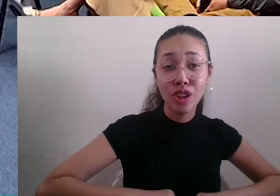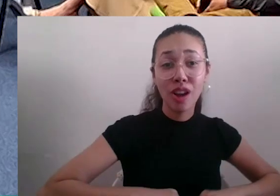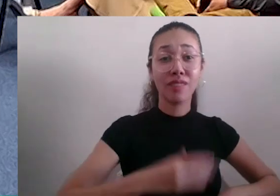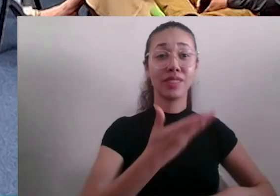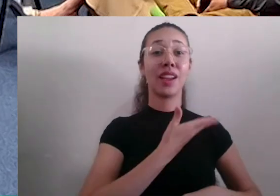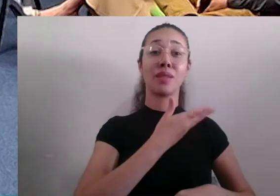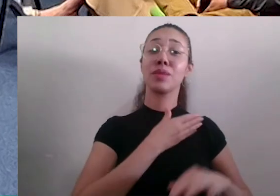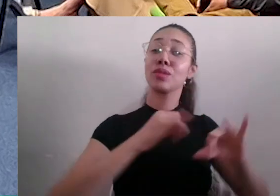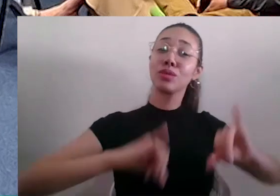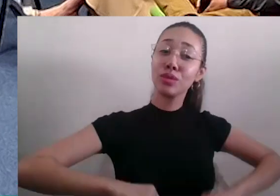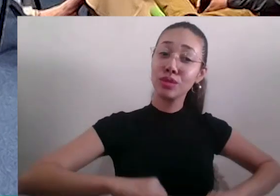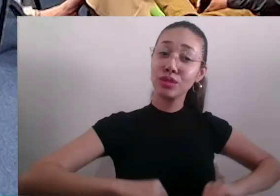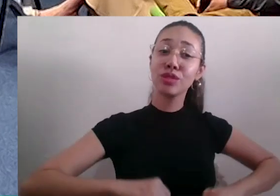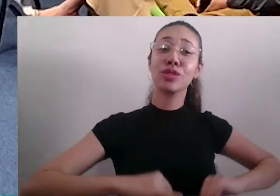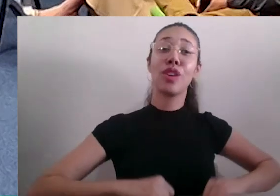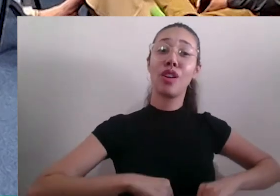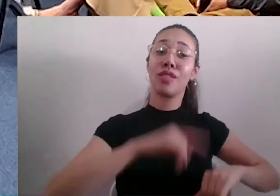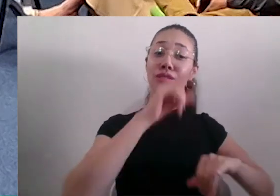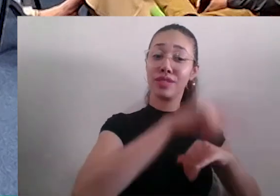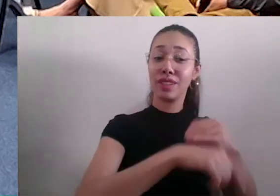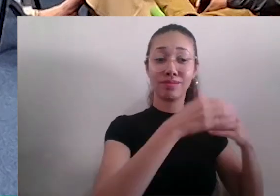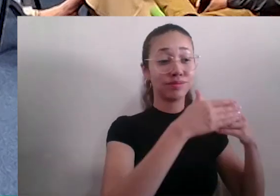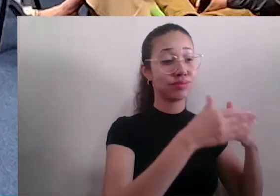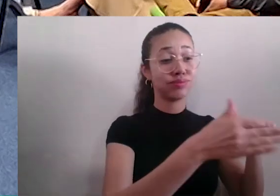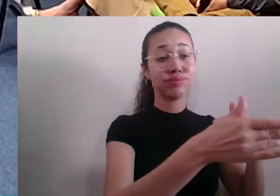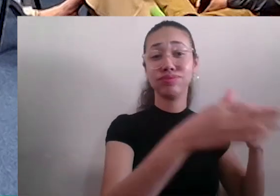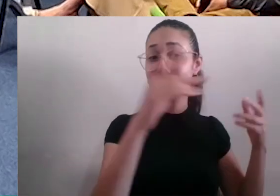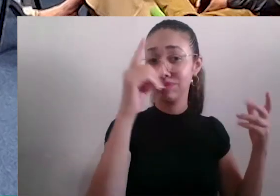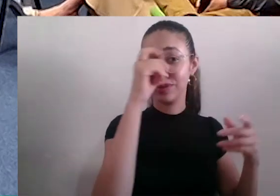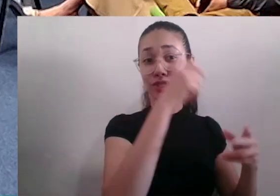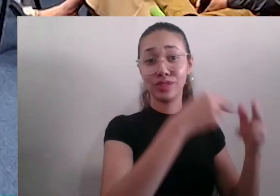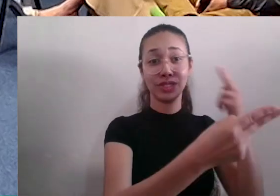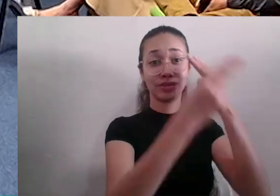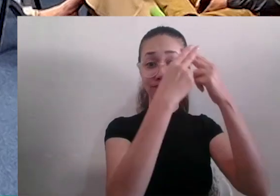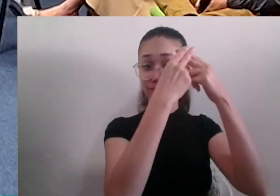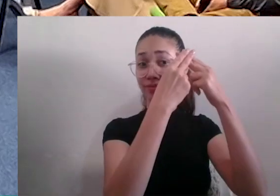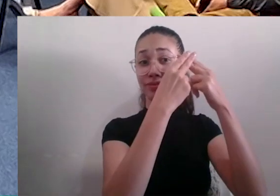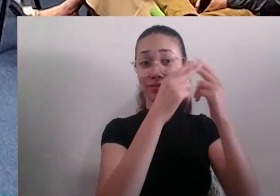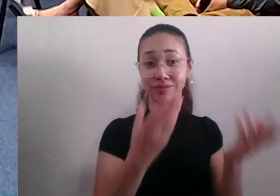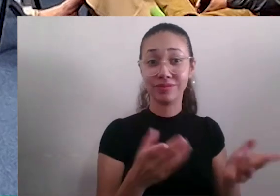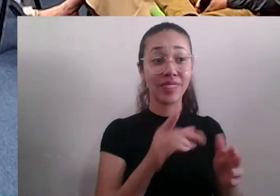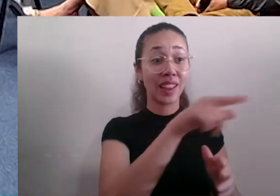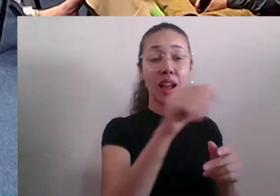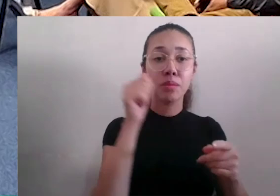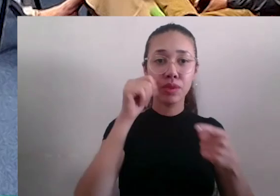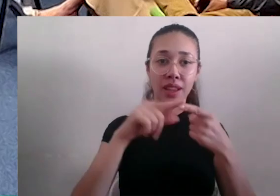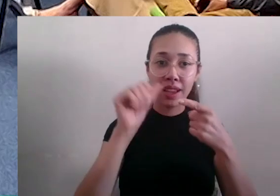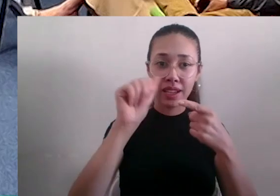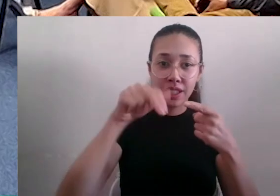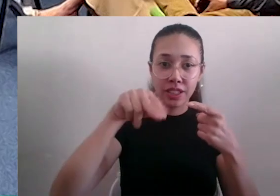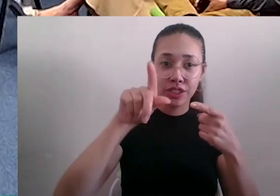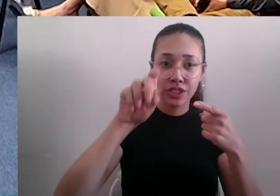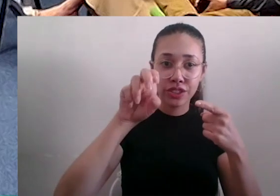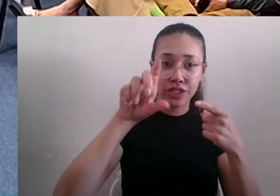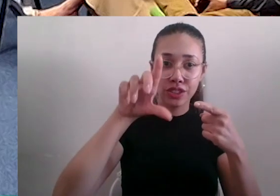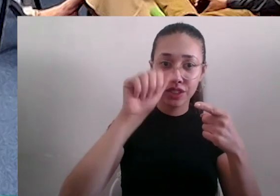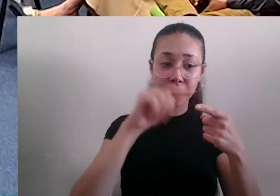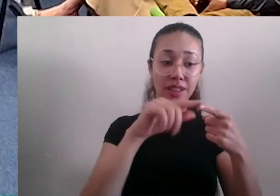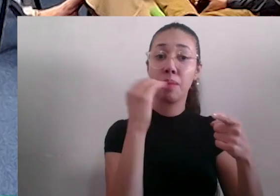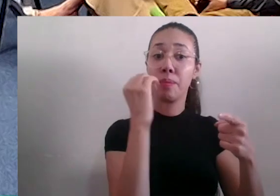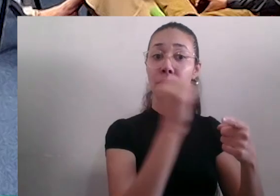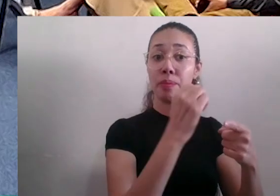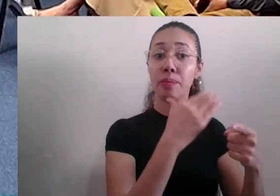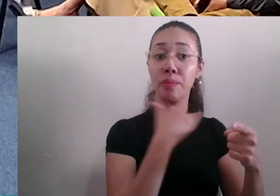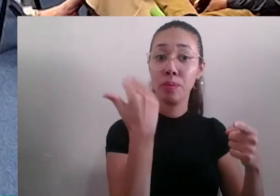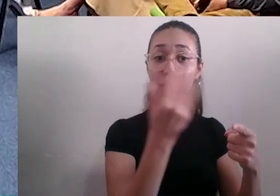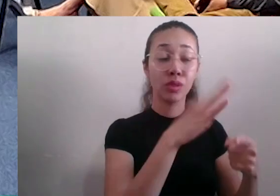realmente muito muito muito muito profundo no caso da família da Angela destruiu a família dela destruiu completamente a família dela a a mãe dela